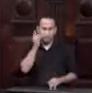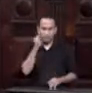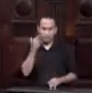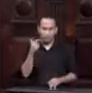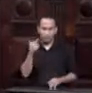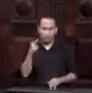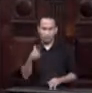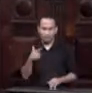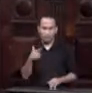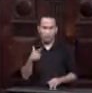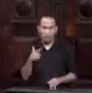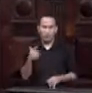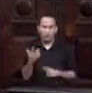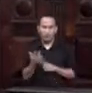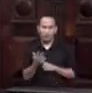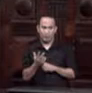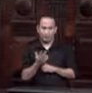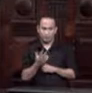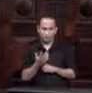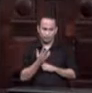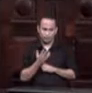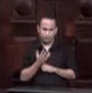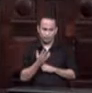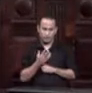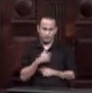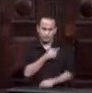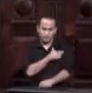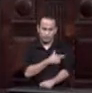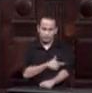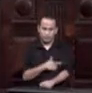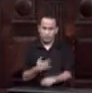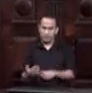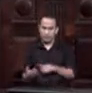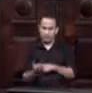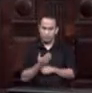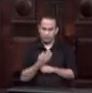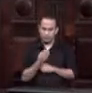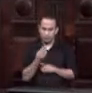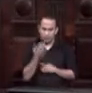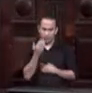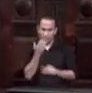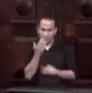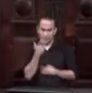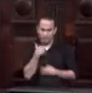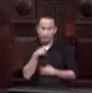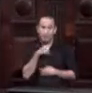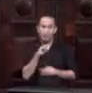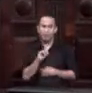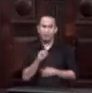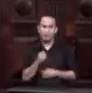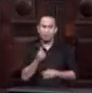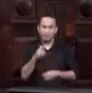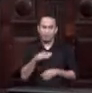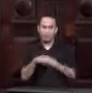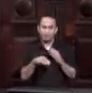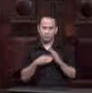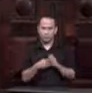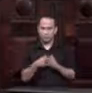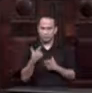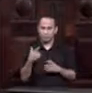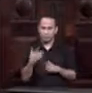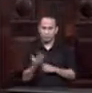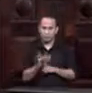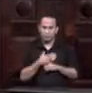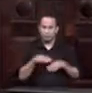têm auxílio educação, não têm auxílio alimentação e a maioria não tem auxílio